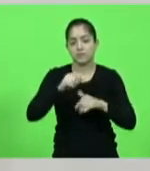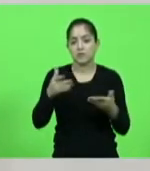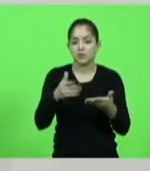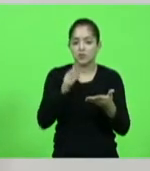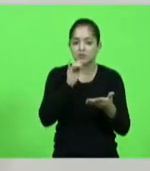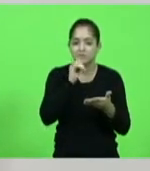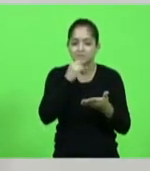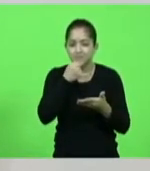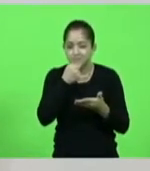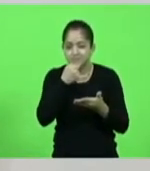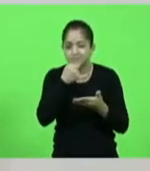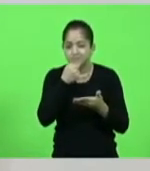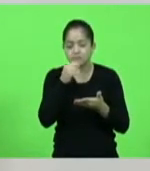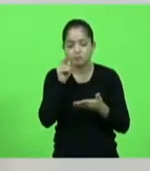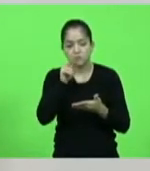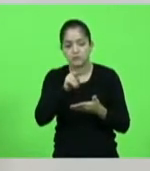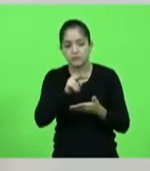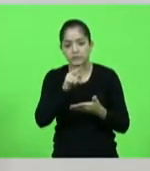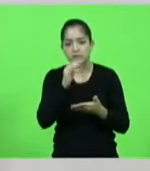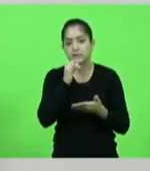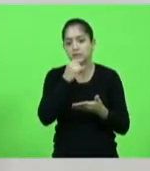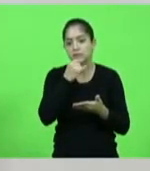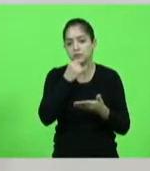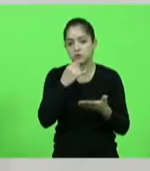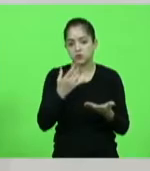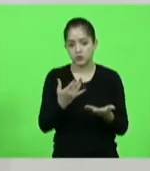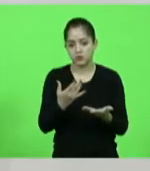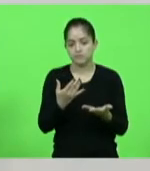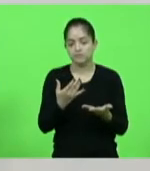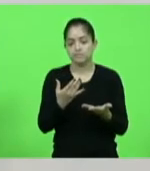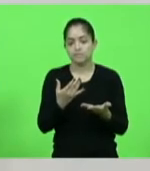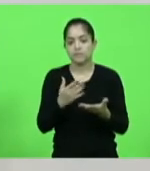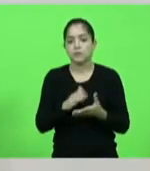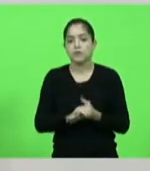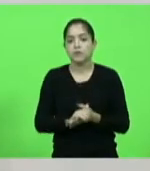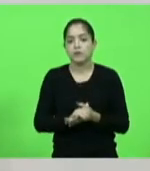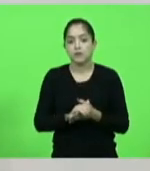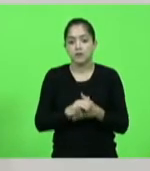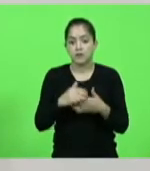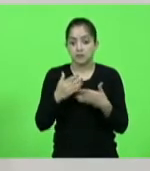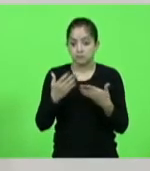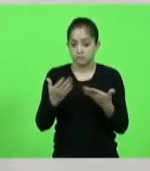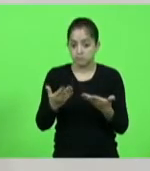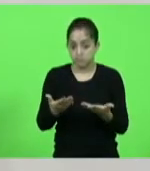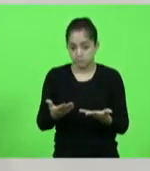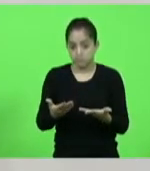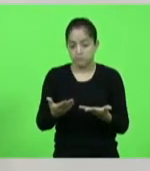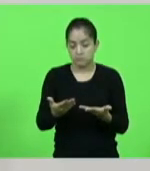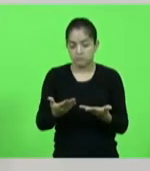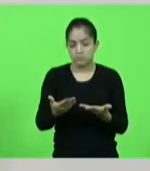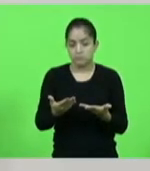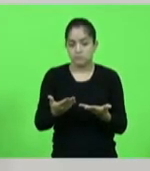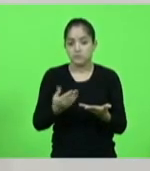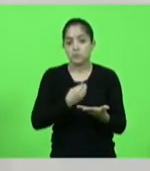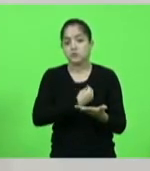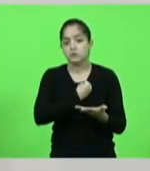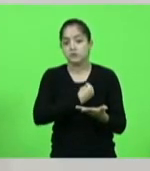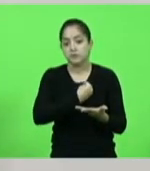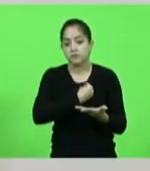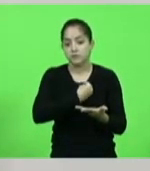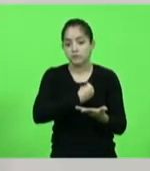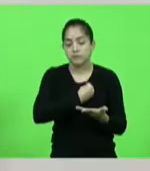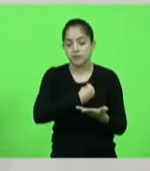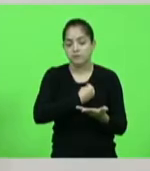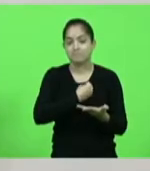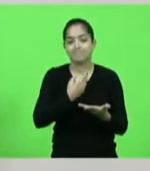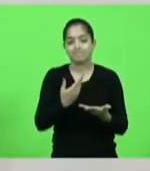triste. Nós tivemos a infelicidade de ser, de viver ali, deputado Alba, um